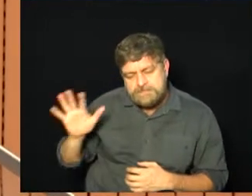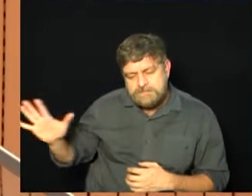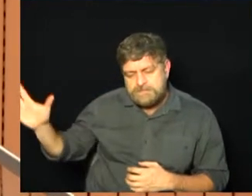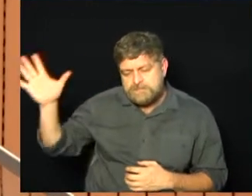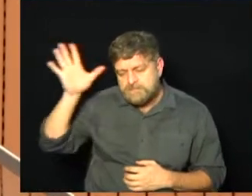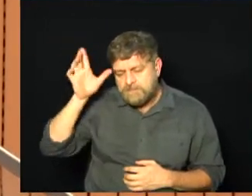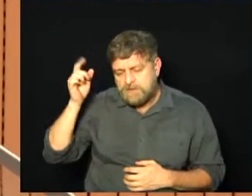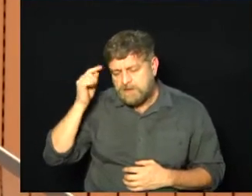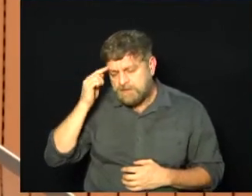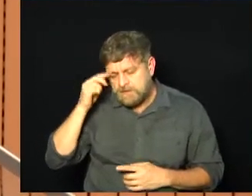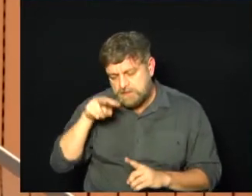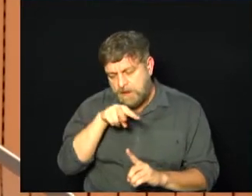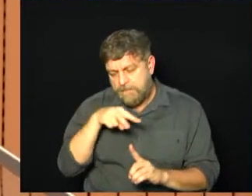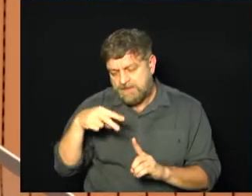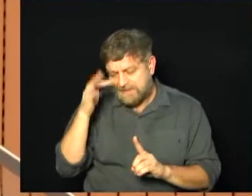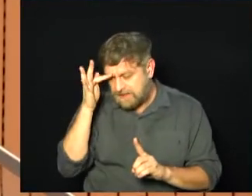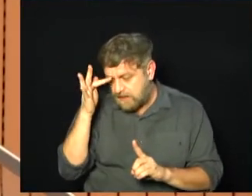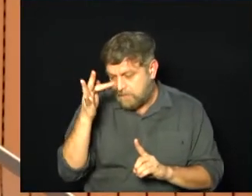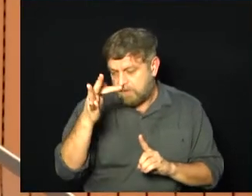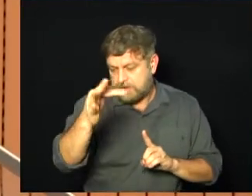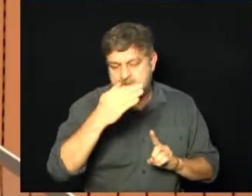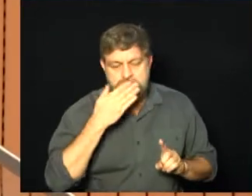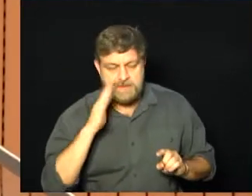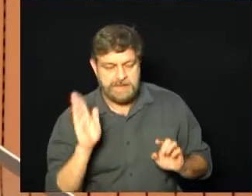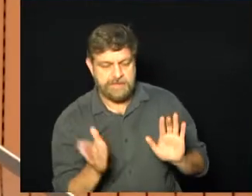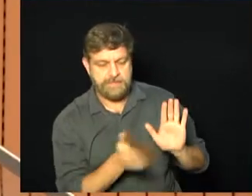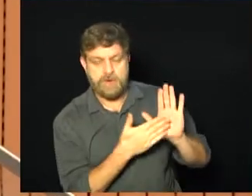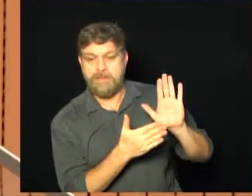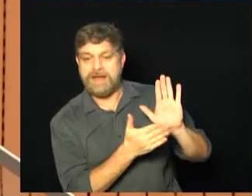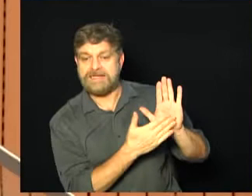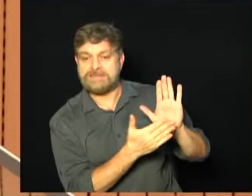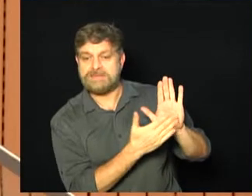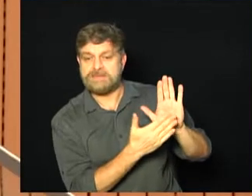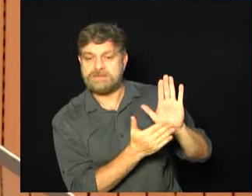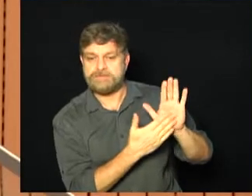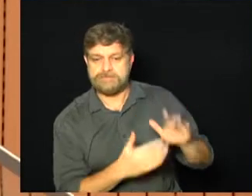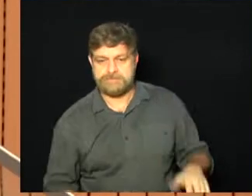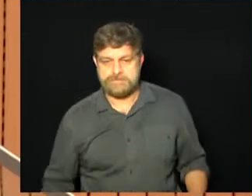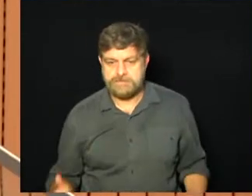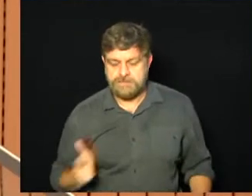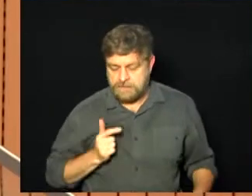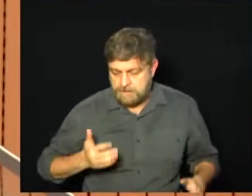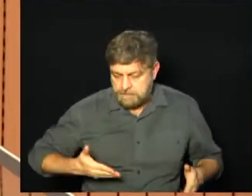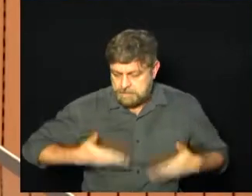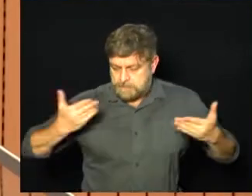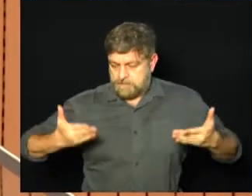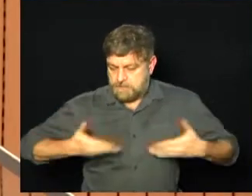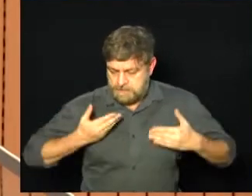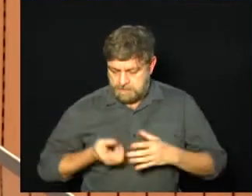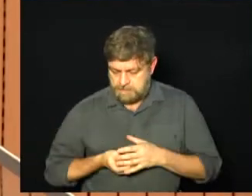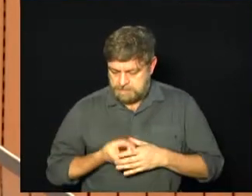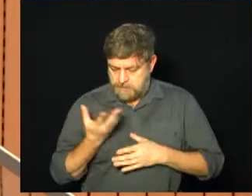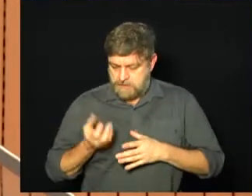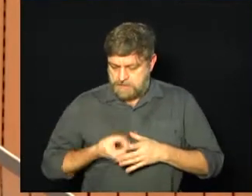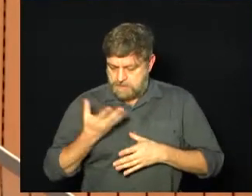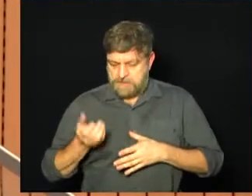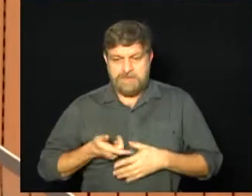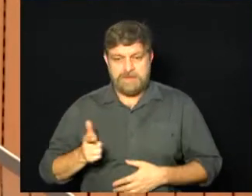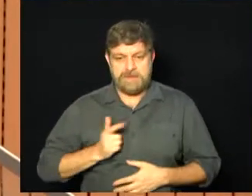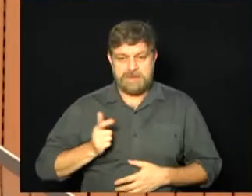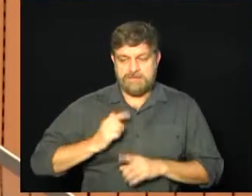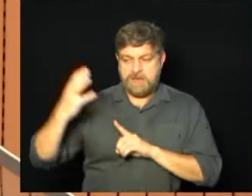de perspectivas e promessas. A impulsão desse entusiasmo contou com a inspiração